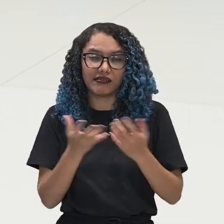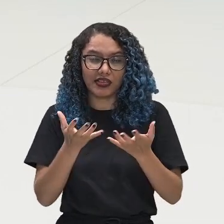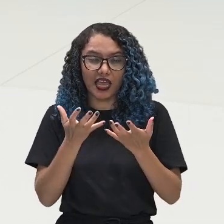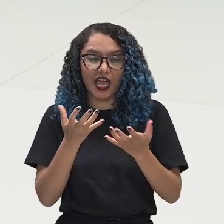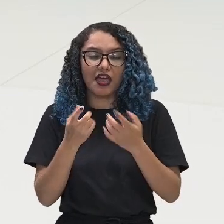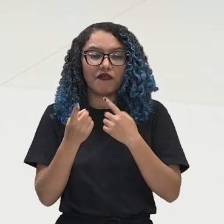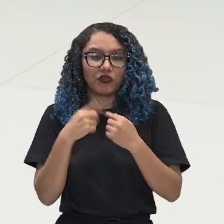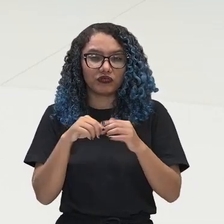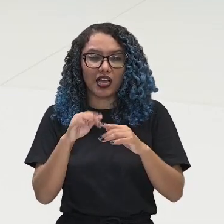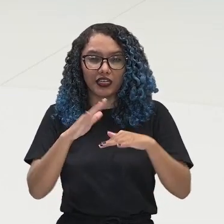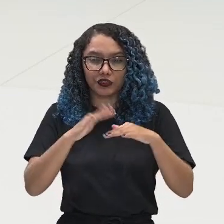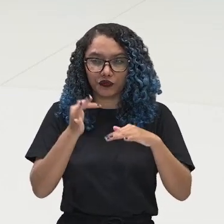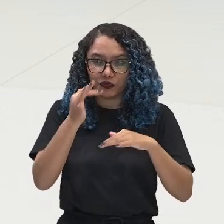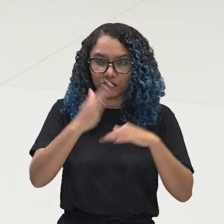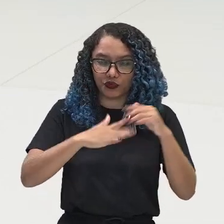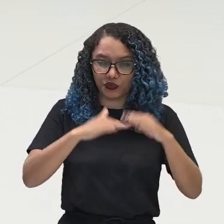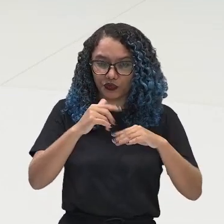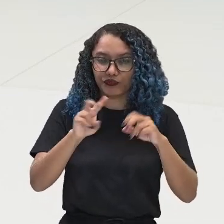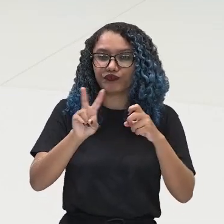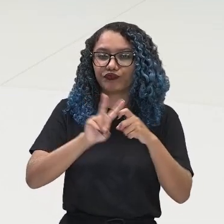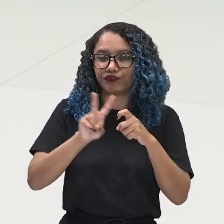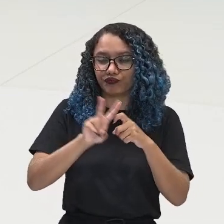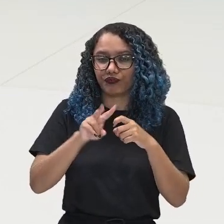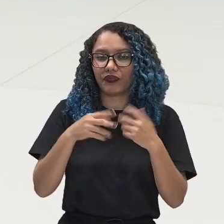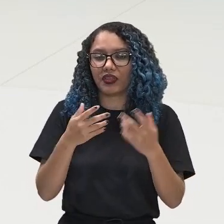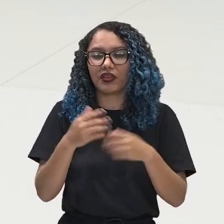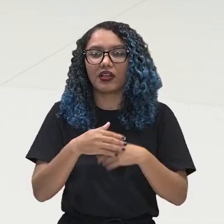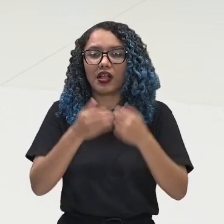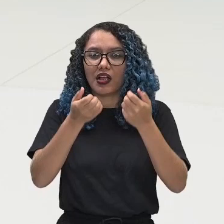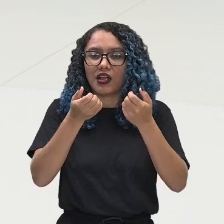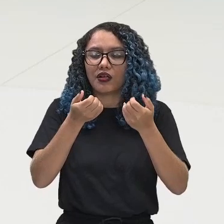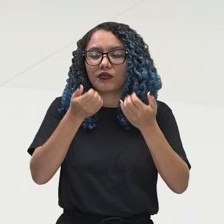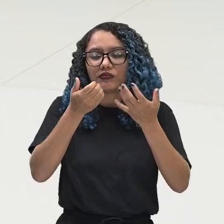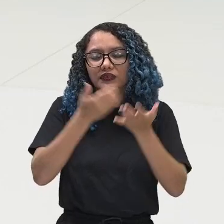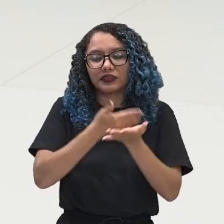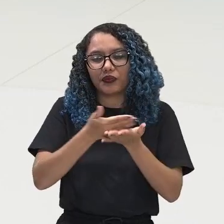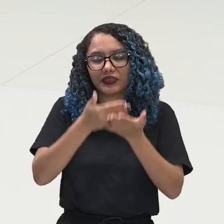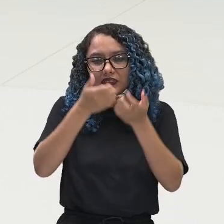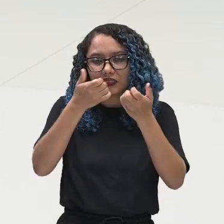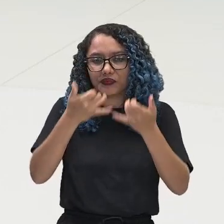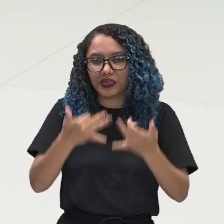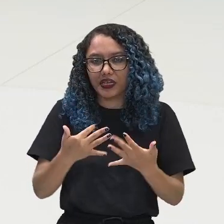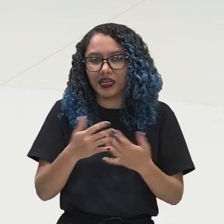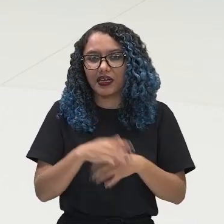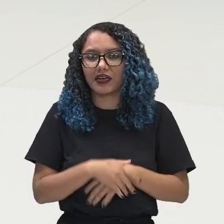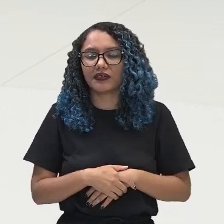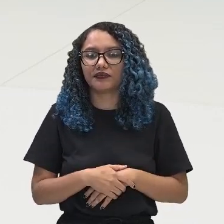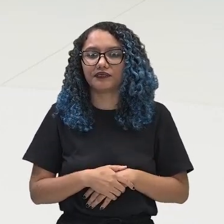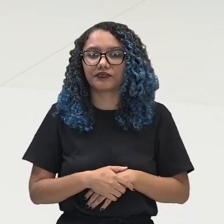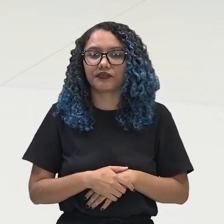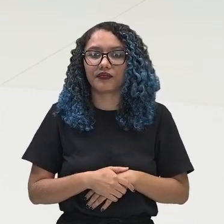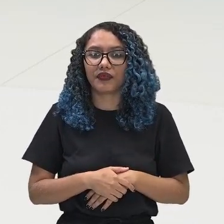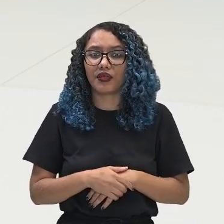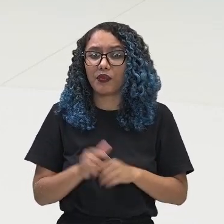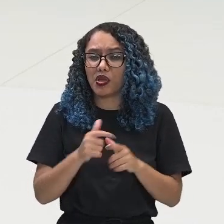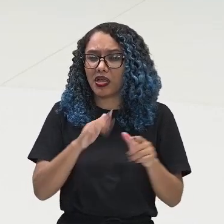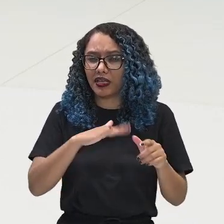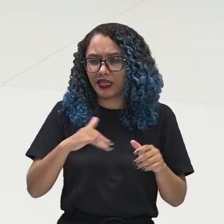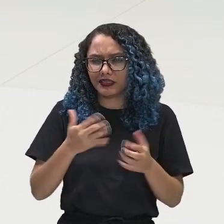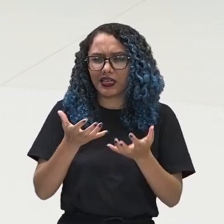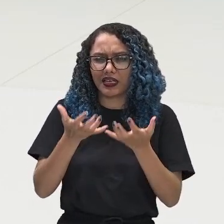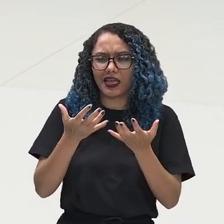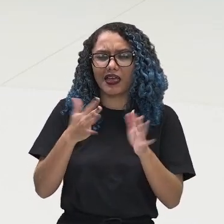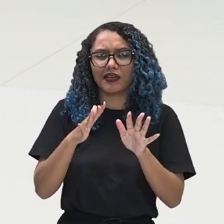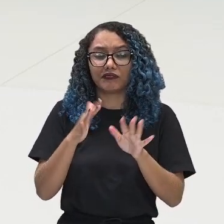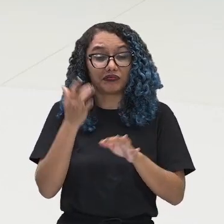Aí ela começa a dizer que a medicina veterinária é uma profissão que todo mundo quase, quando criança, quer. Será mesmo? Eu tenho minhas